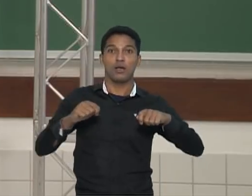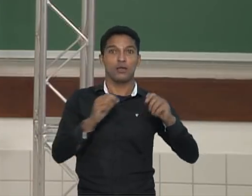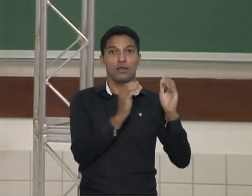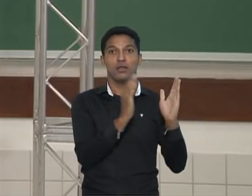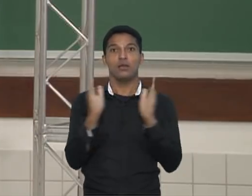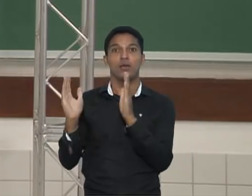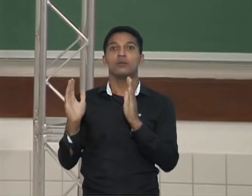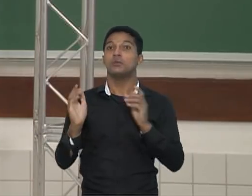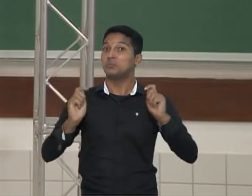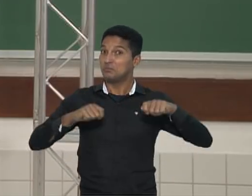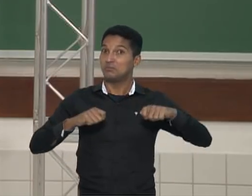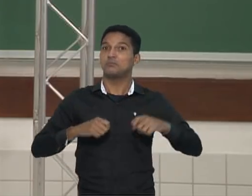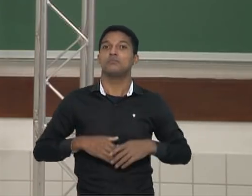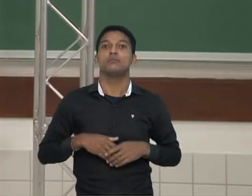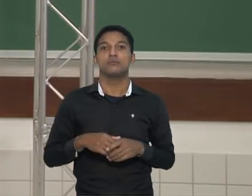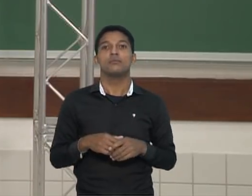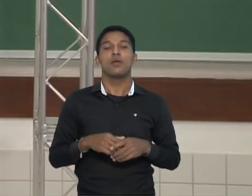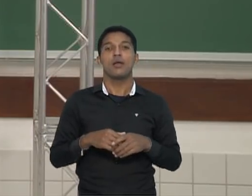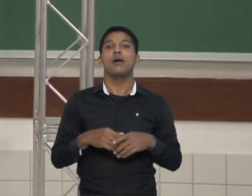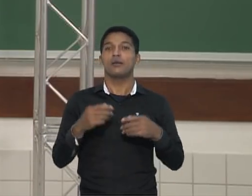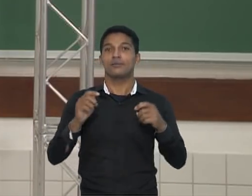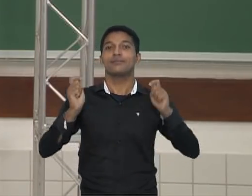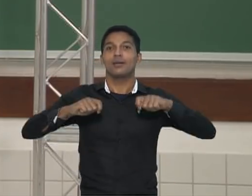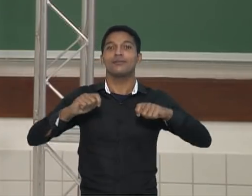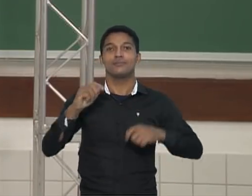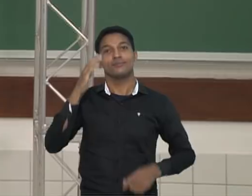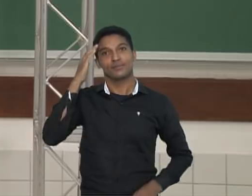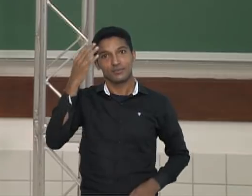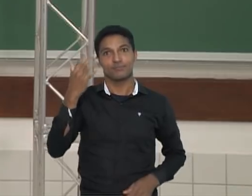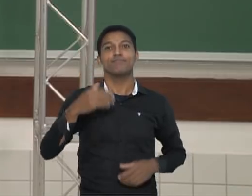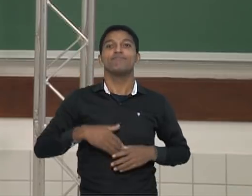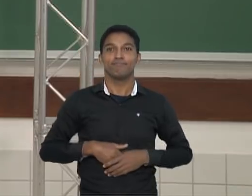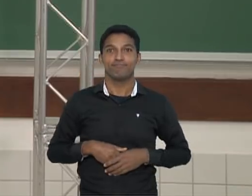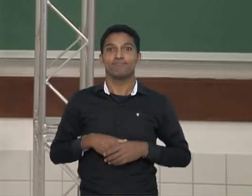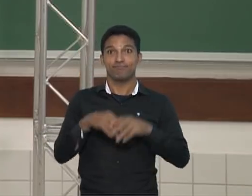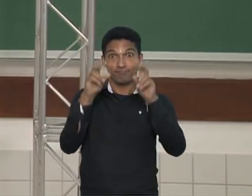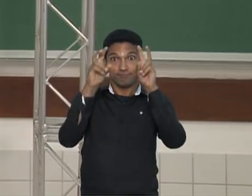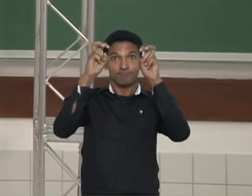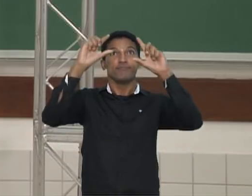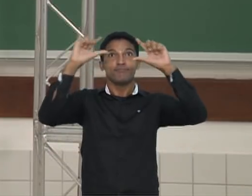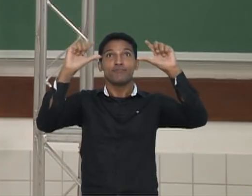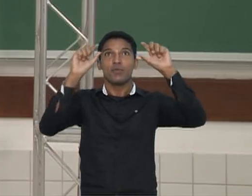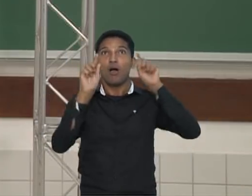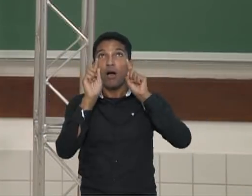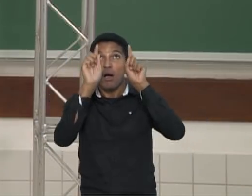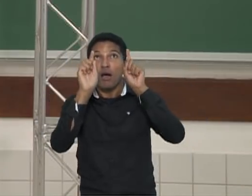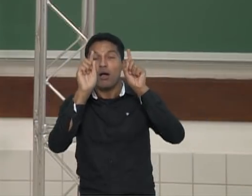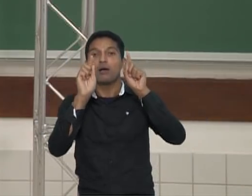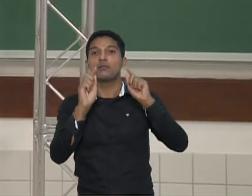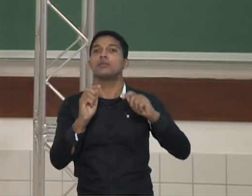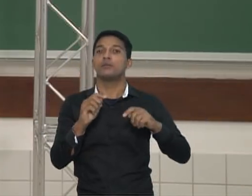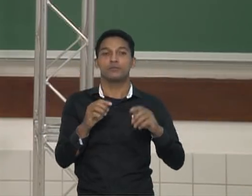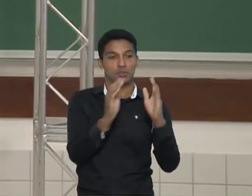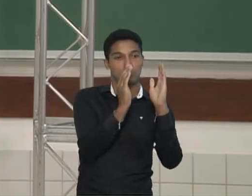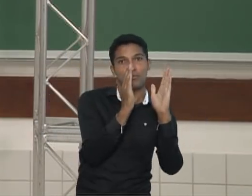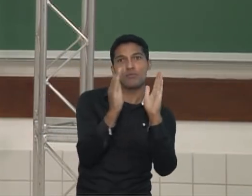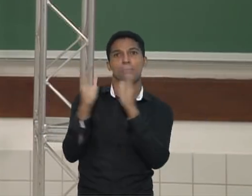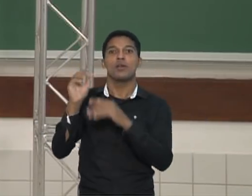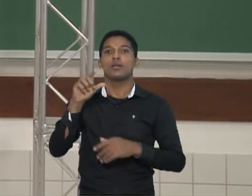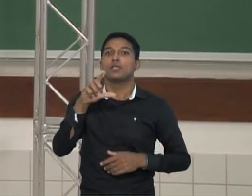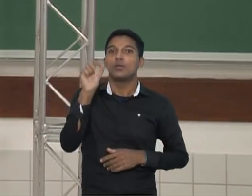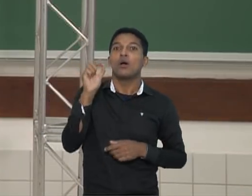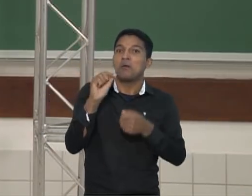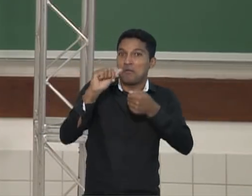lembro, ou esqueci. Tem esse método, que é o método da propriedade distributiva, tá bom? Vocês podem escolher. Escolham um e façam, pelo amor